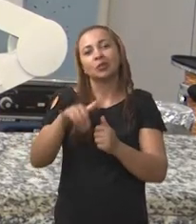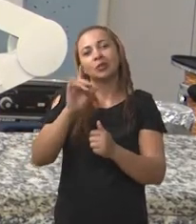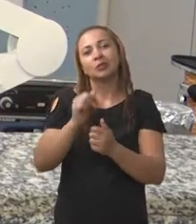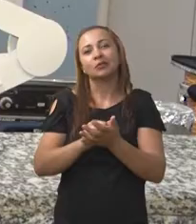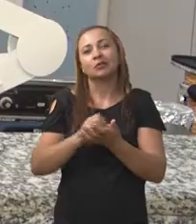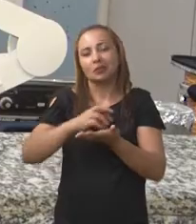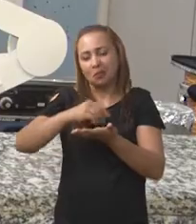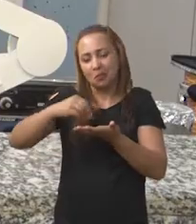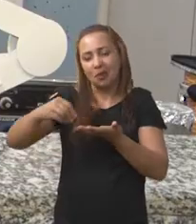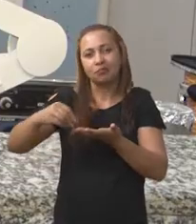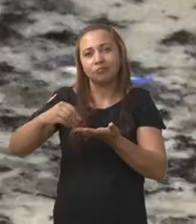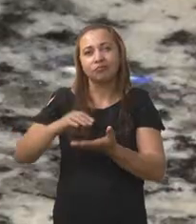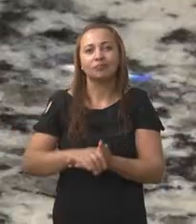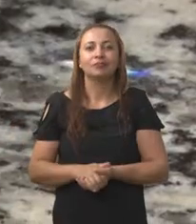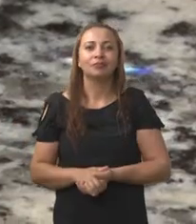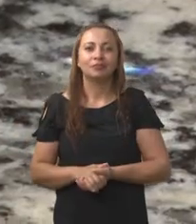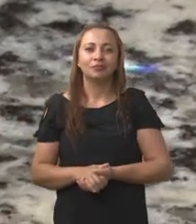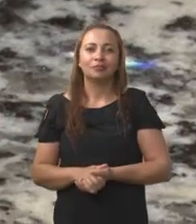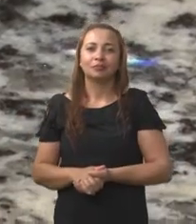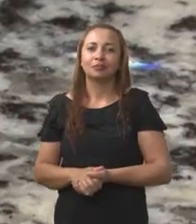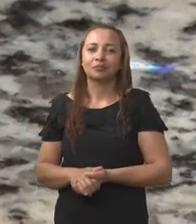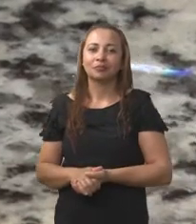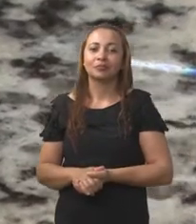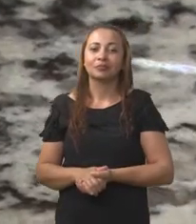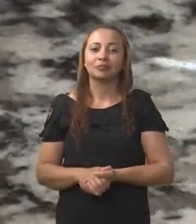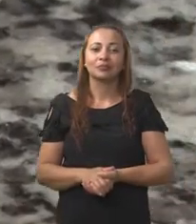cogumelo desidratado em pó